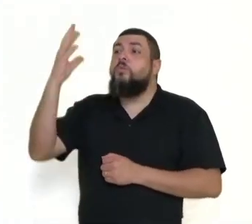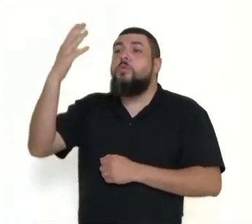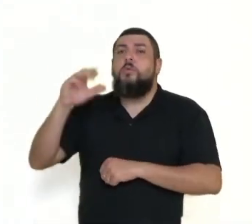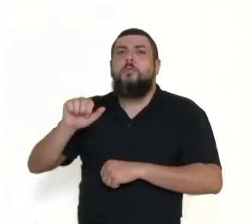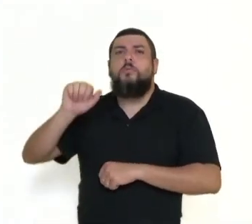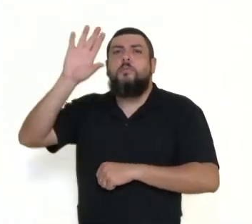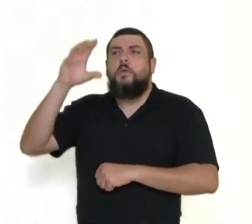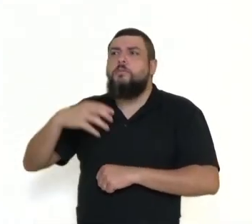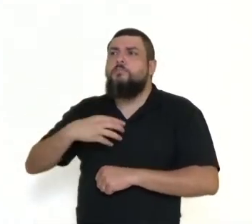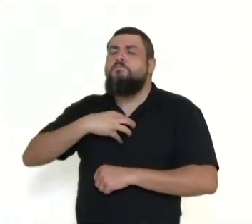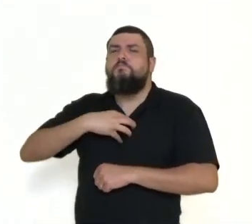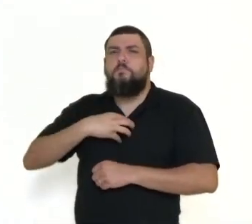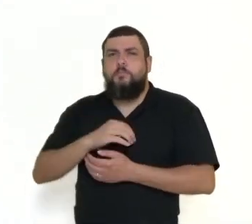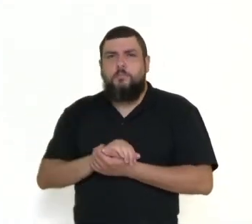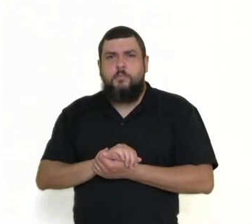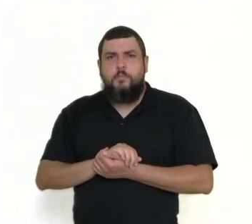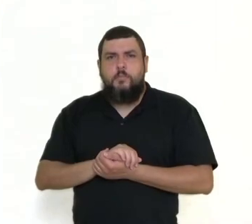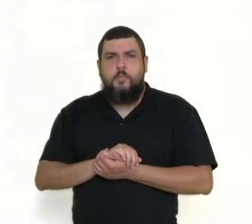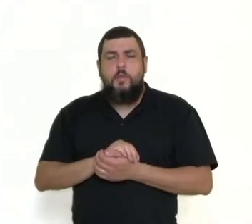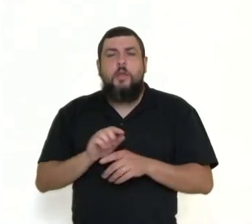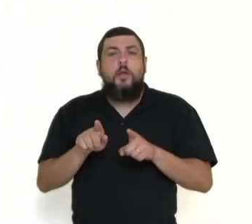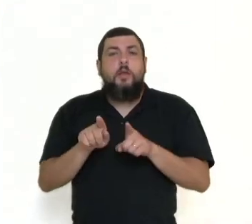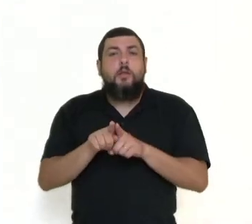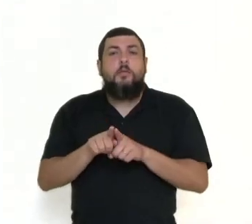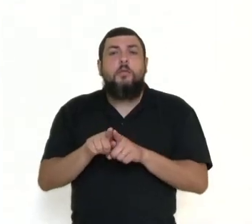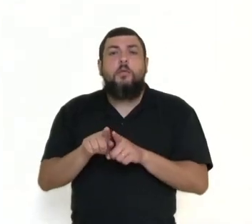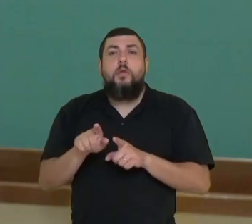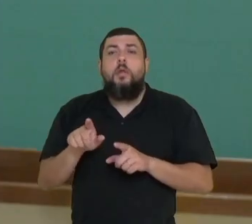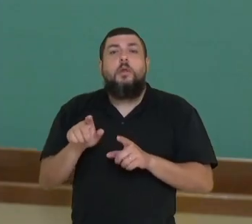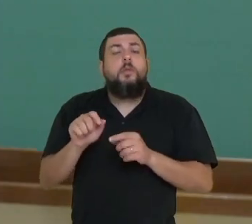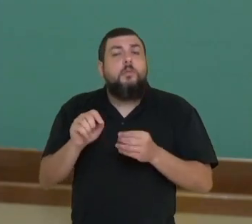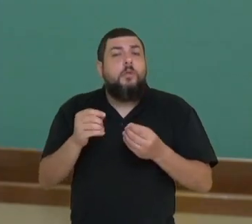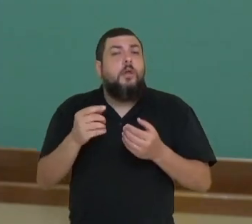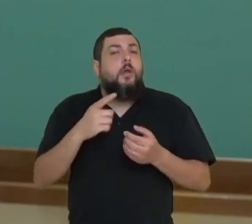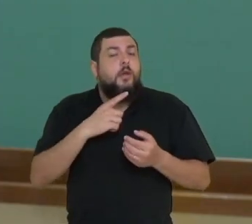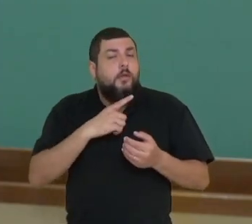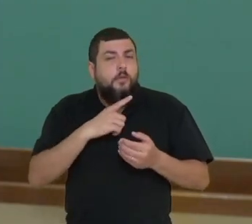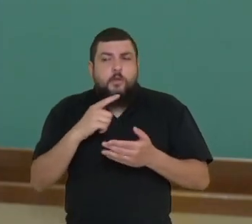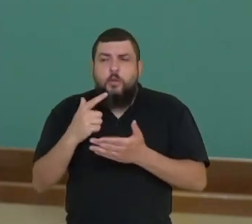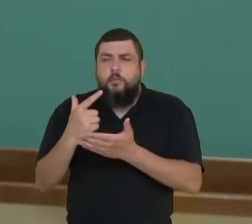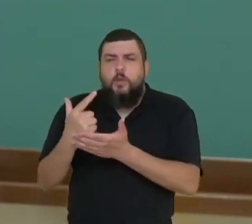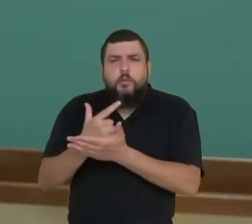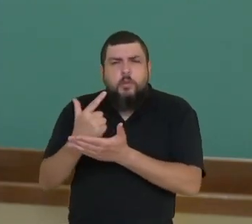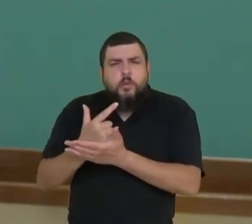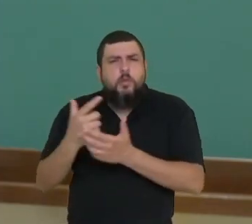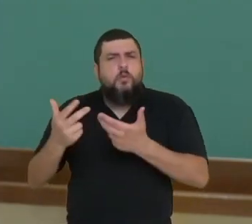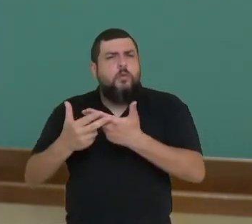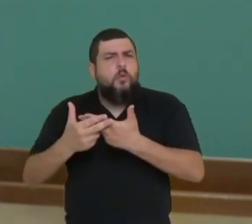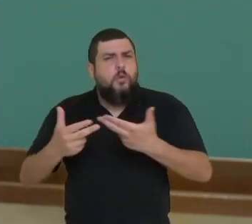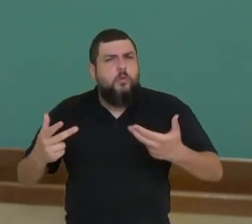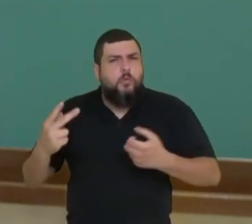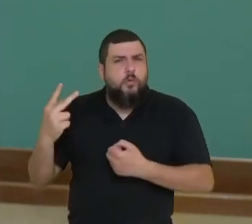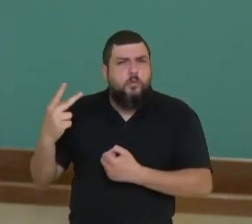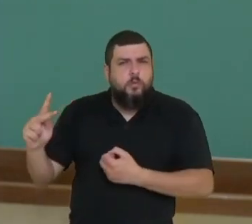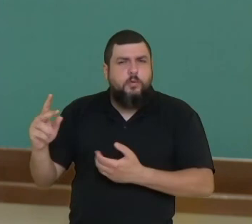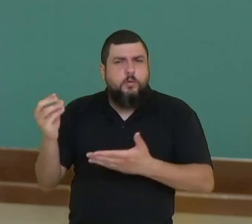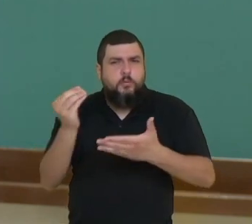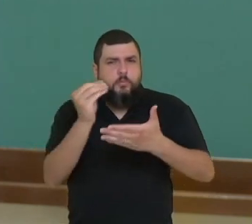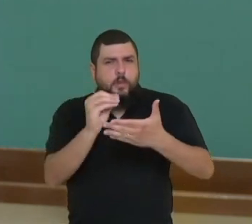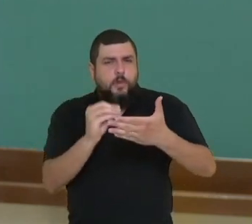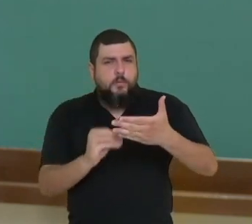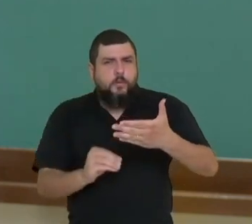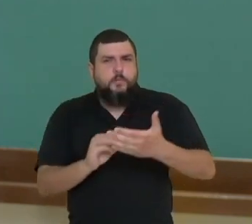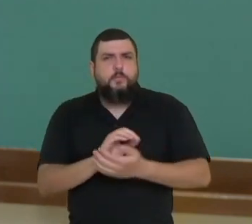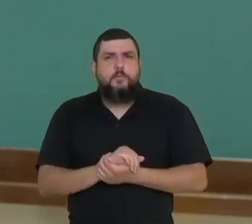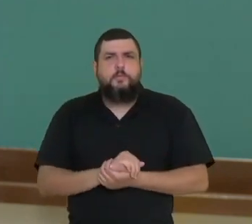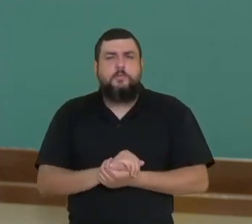alguém, relata fatos mais marcantes e cita obras e principais contribuições.